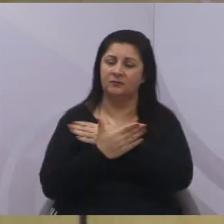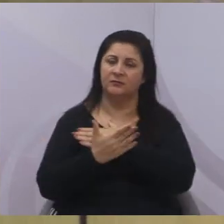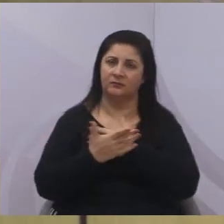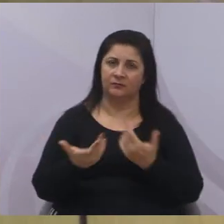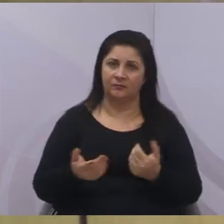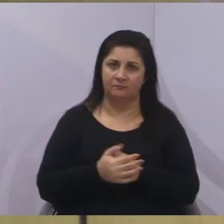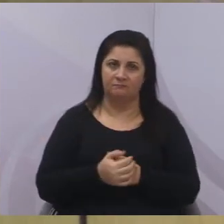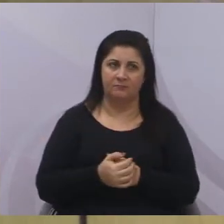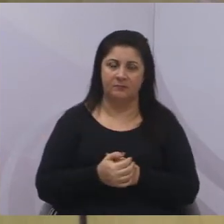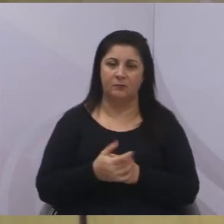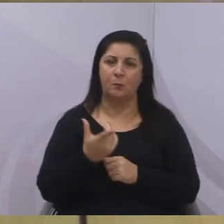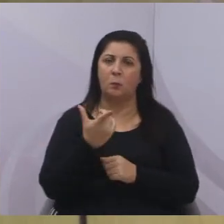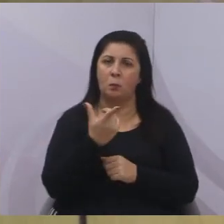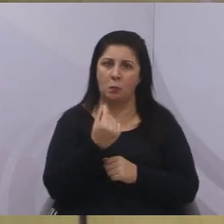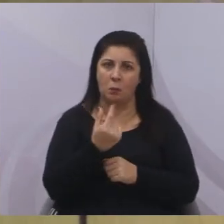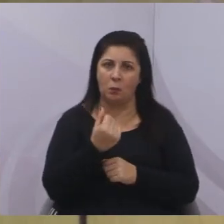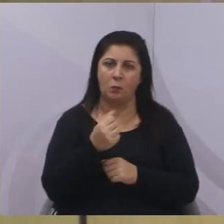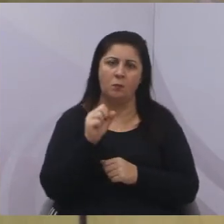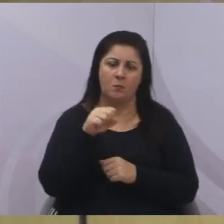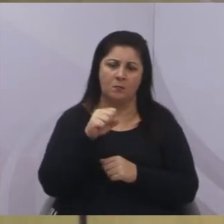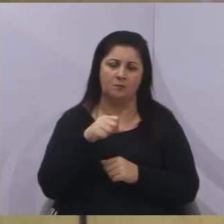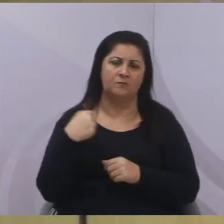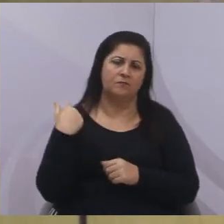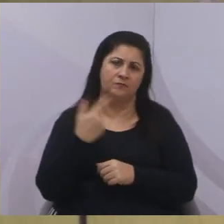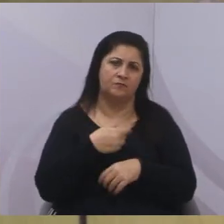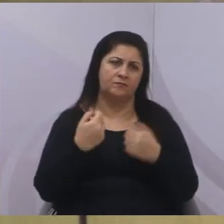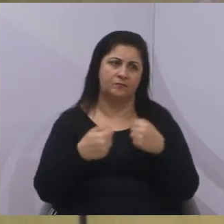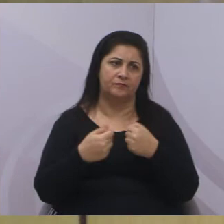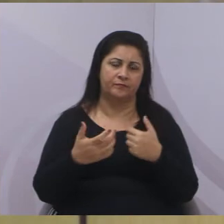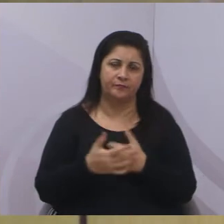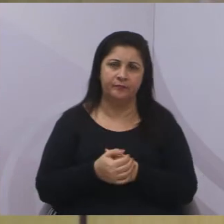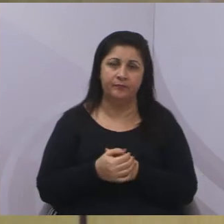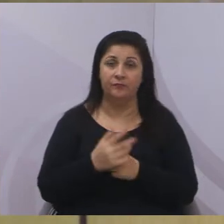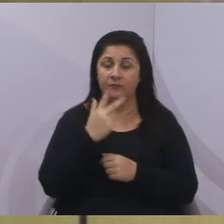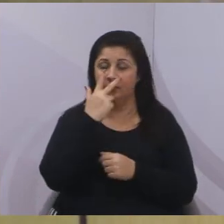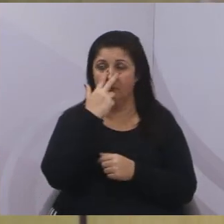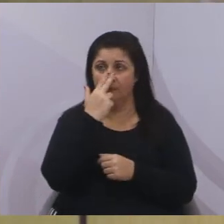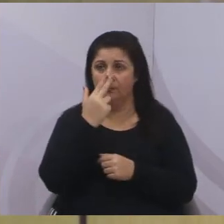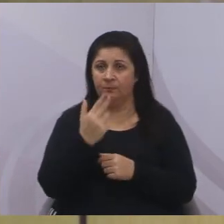As emendas são assim super bem-vindas. Acho que a gente saiu